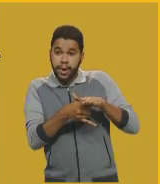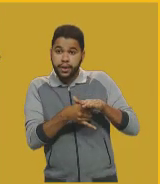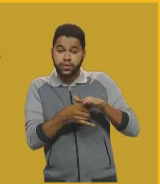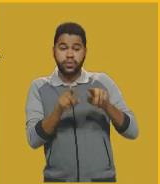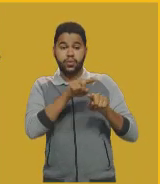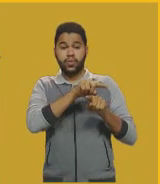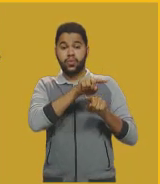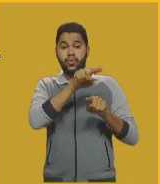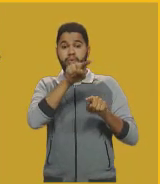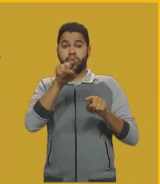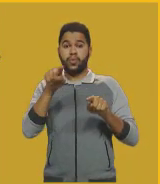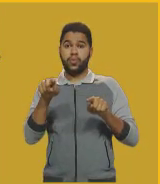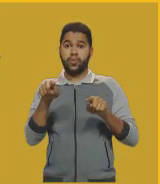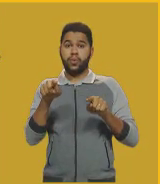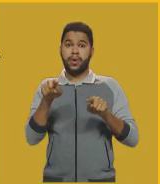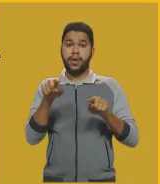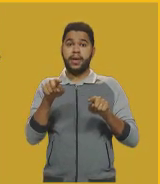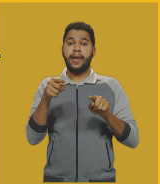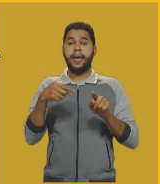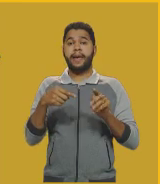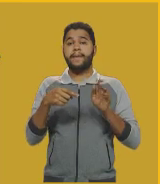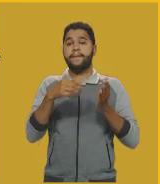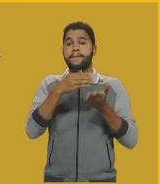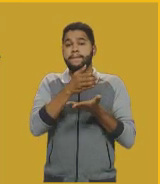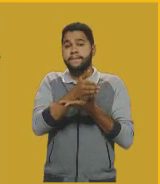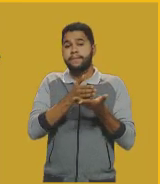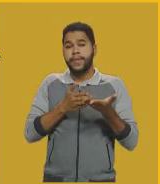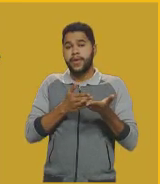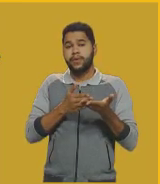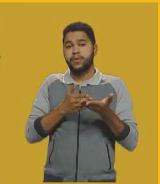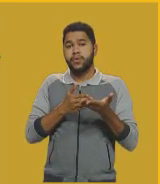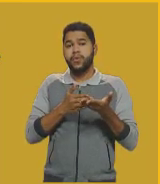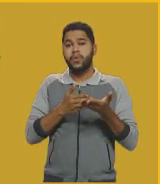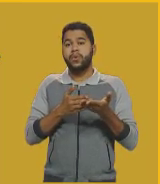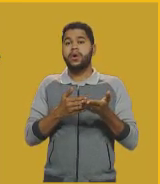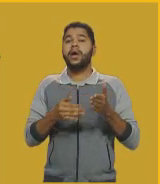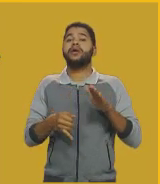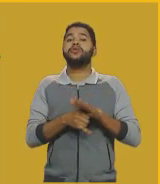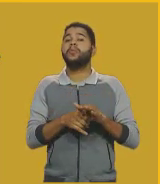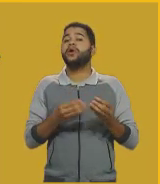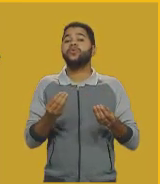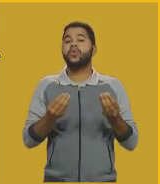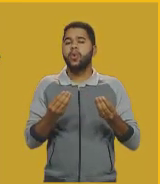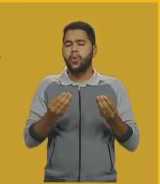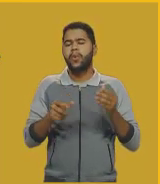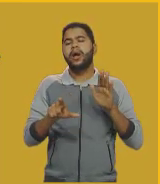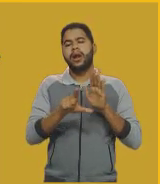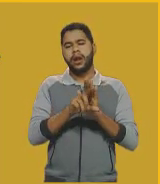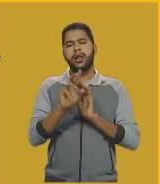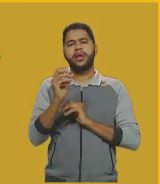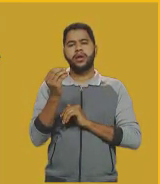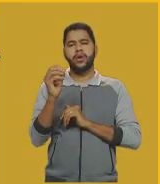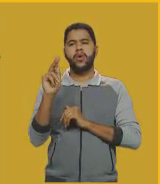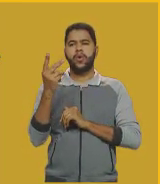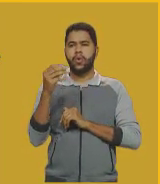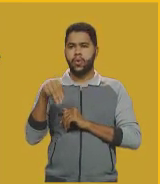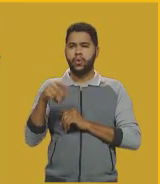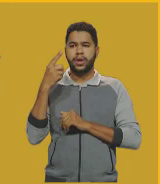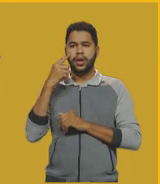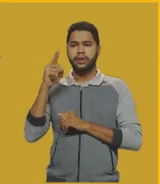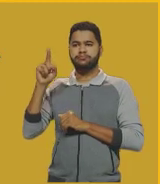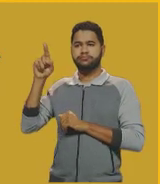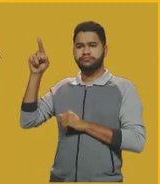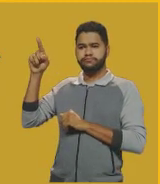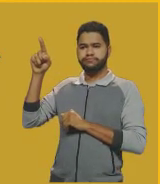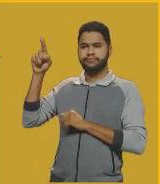passa uma corrente de meio ampere. Embaixo vai passar quanto? Uso a primeira lei de Ohm também. V igual a R vezes I, e então vai ser V